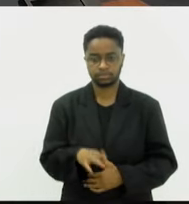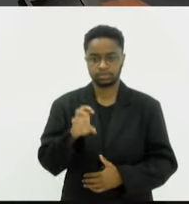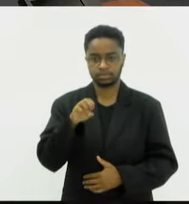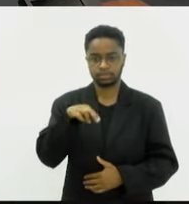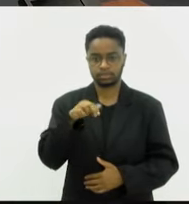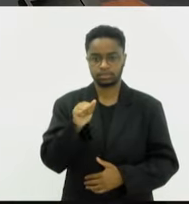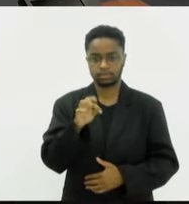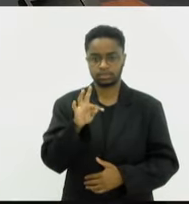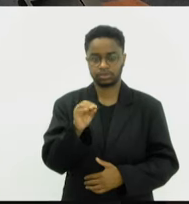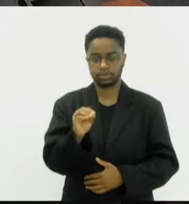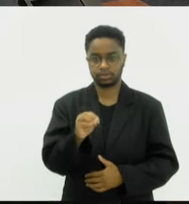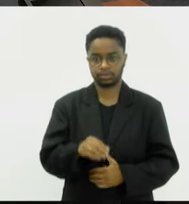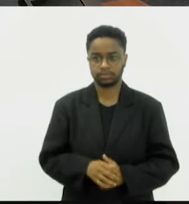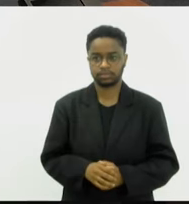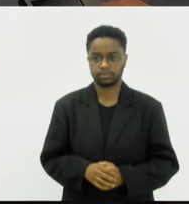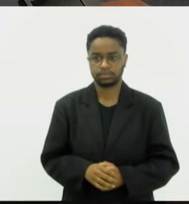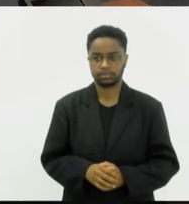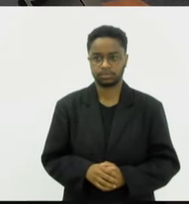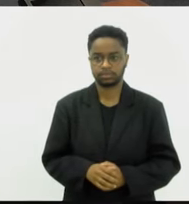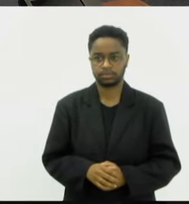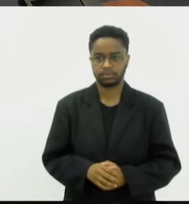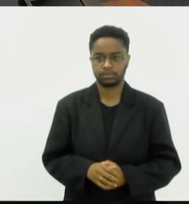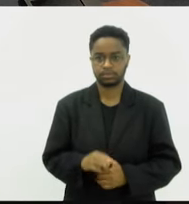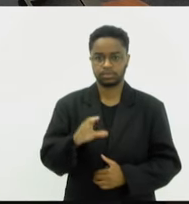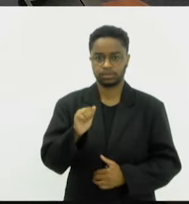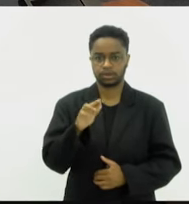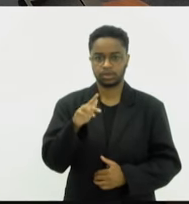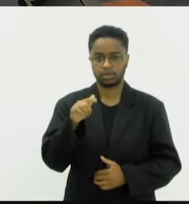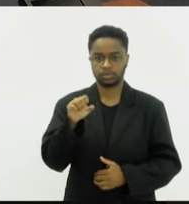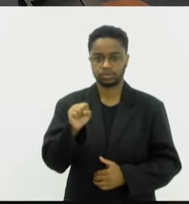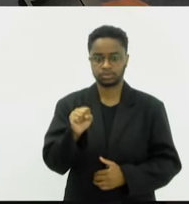Renato Machado. Carlos Macedo.